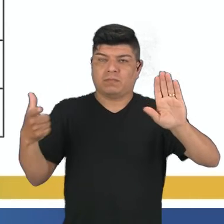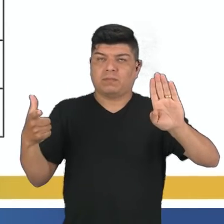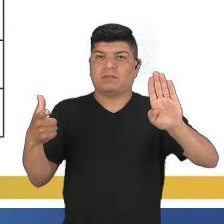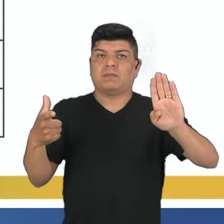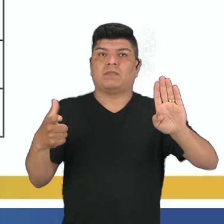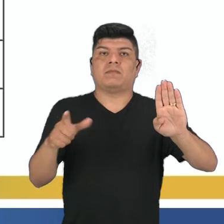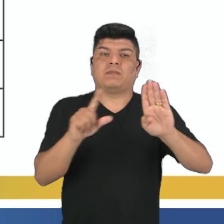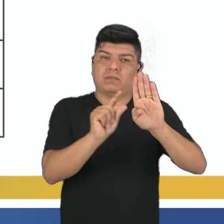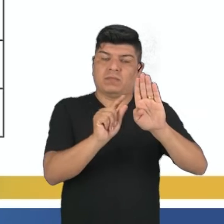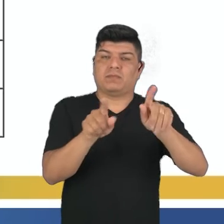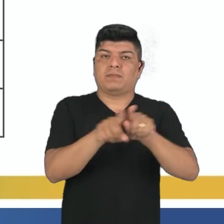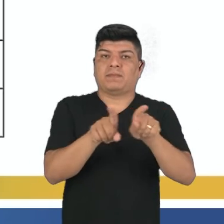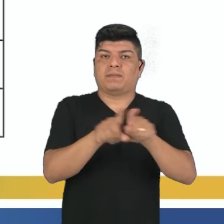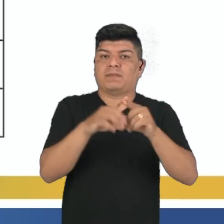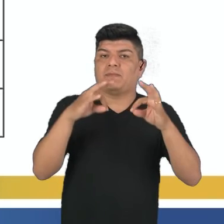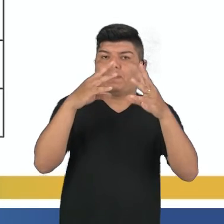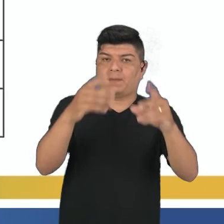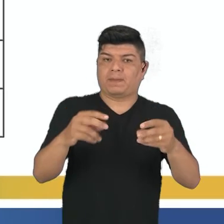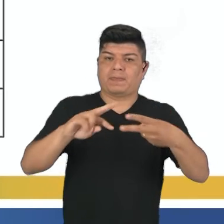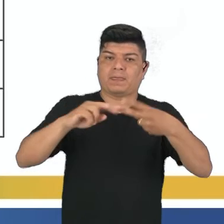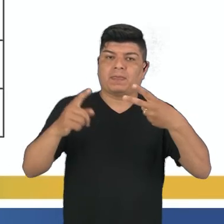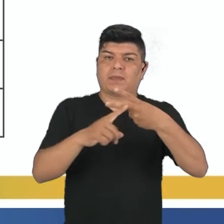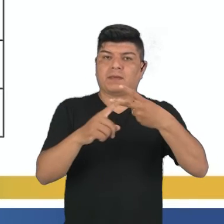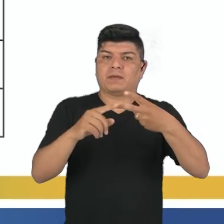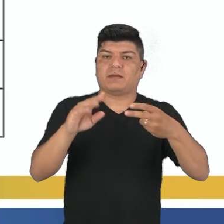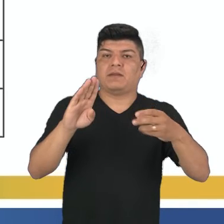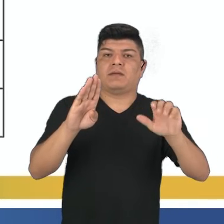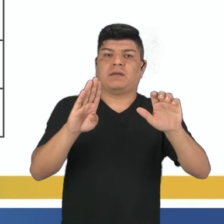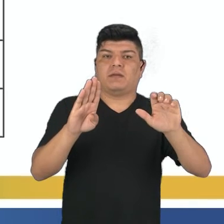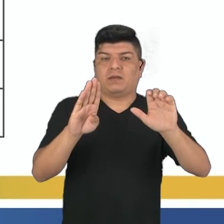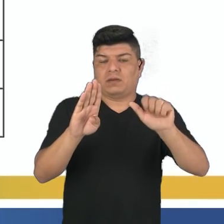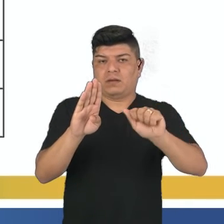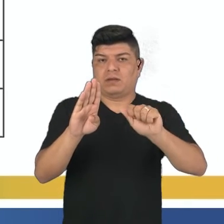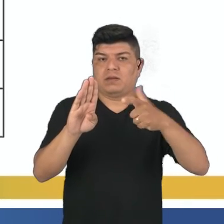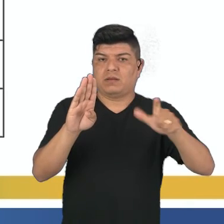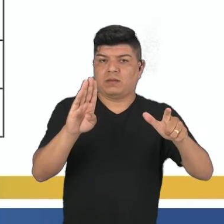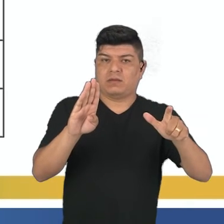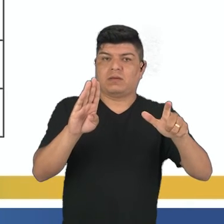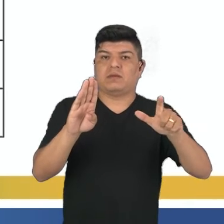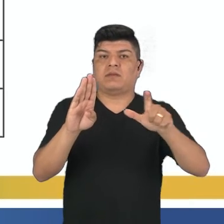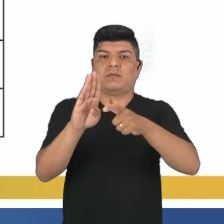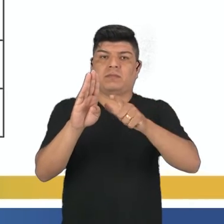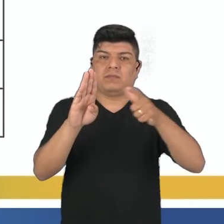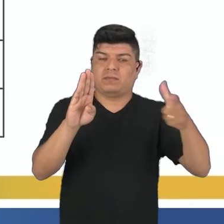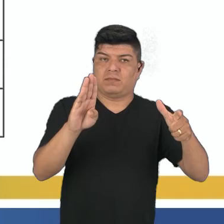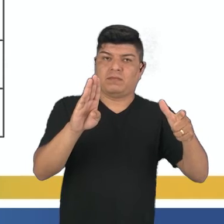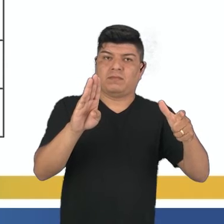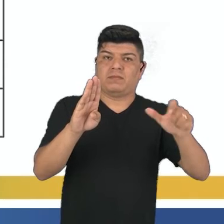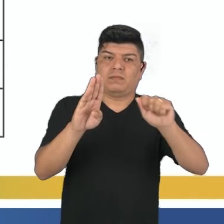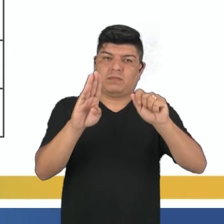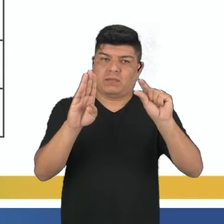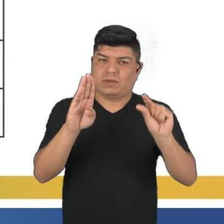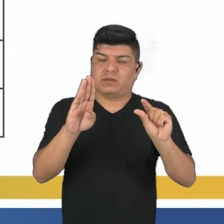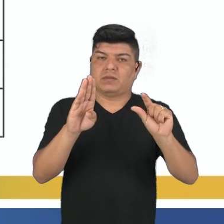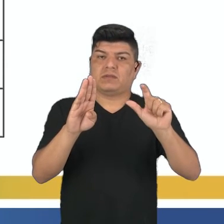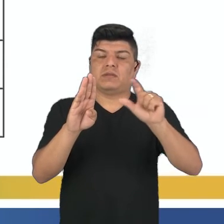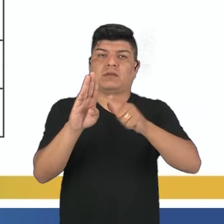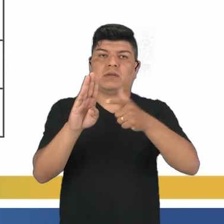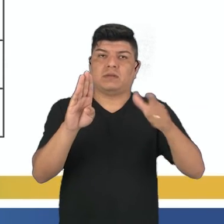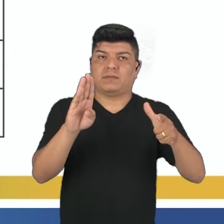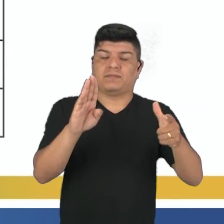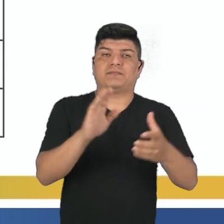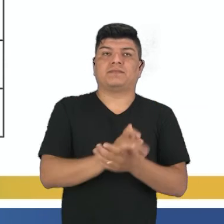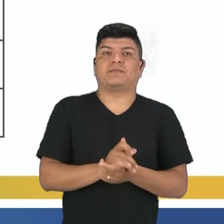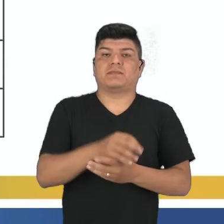E ali também todos os outros alelos, azão-bezão, azão-bezinho, Azinho, Bzão e Azinho, Bzinho. E a